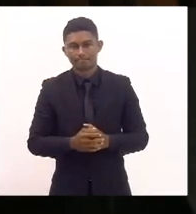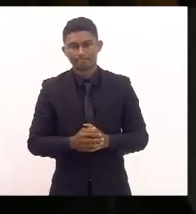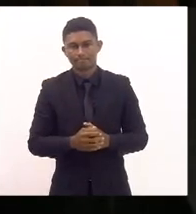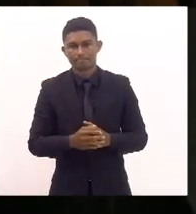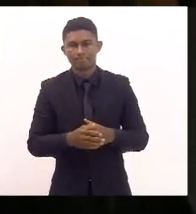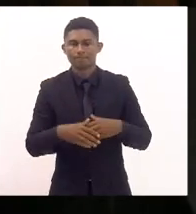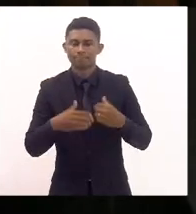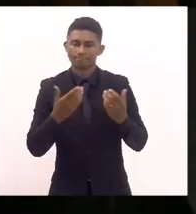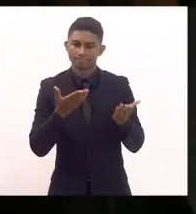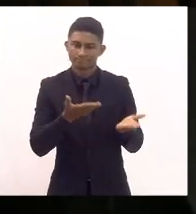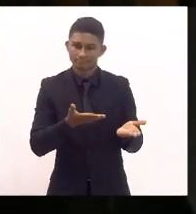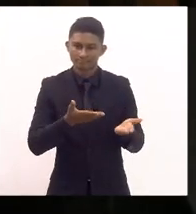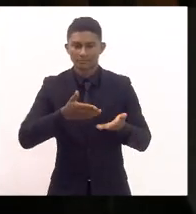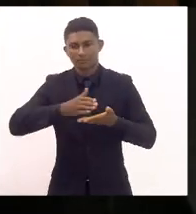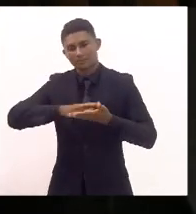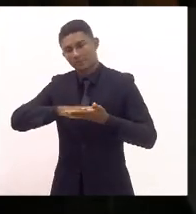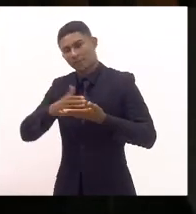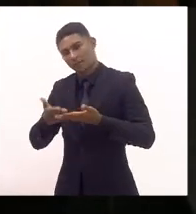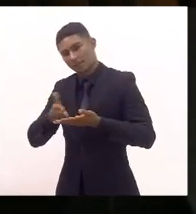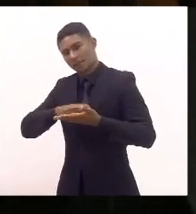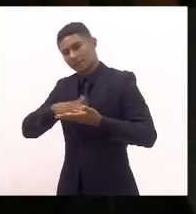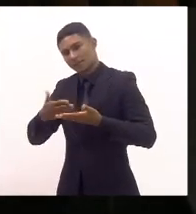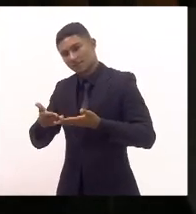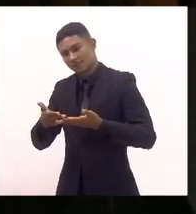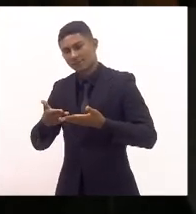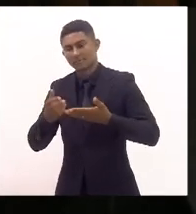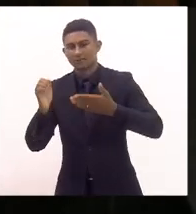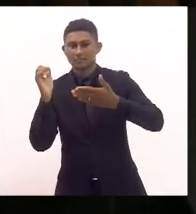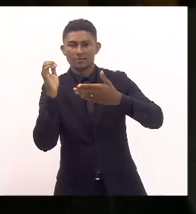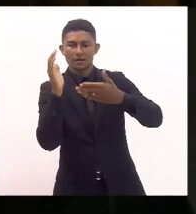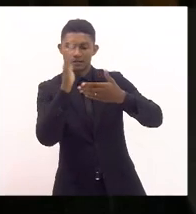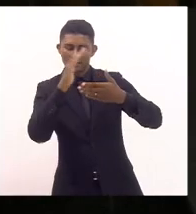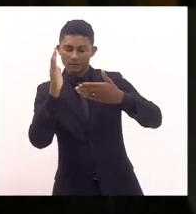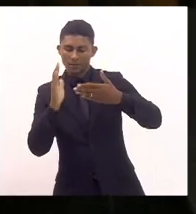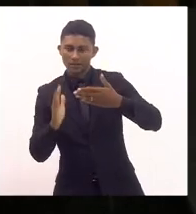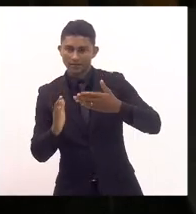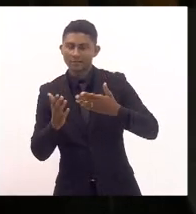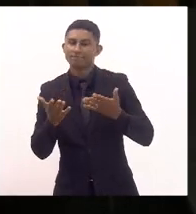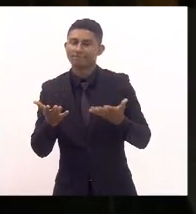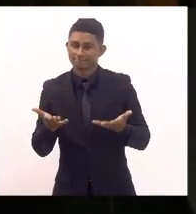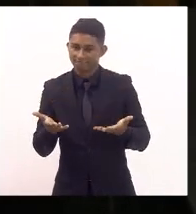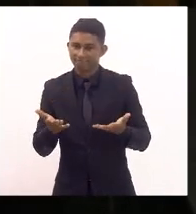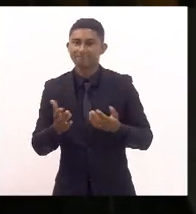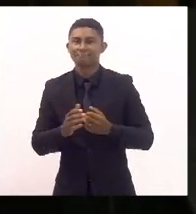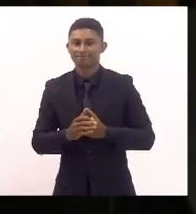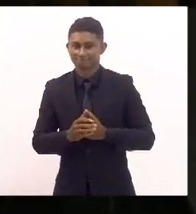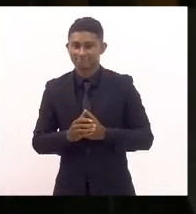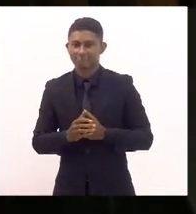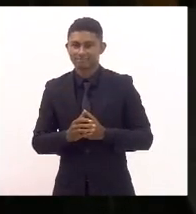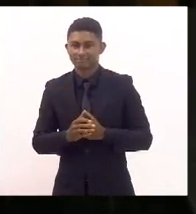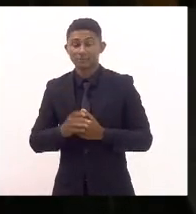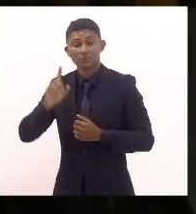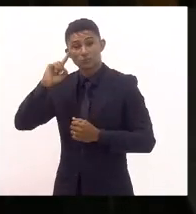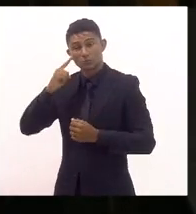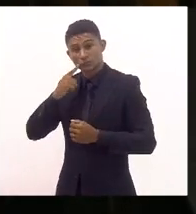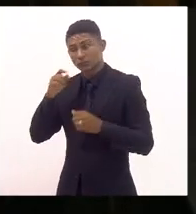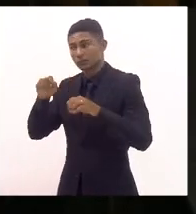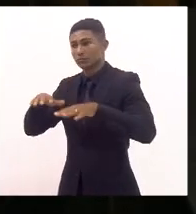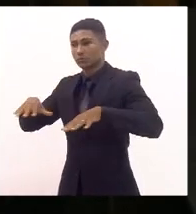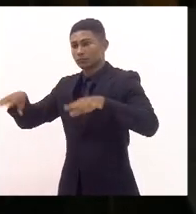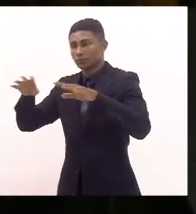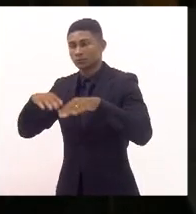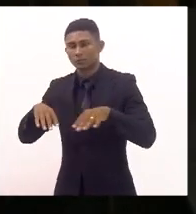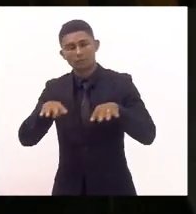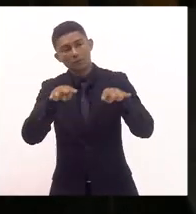shor intérprete e da linguagem de libras que ele leva nós